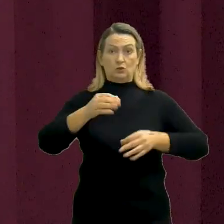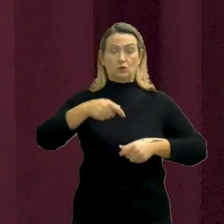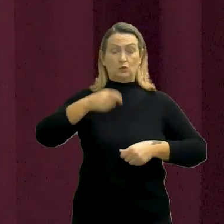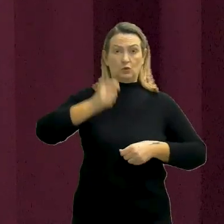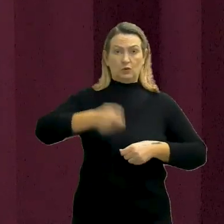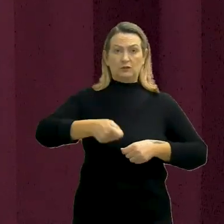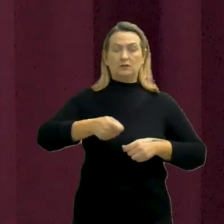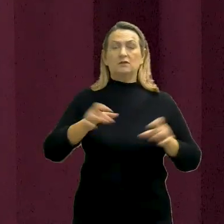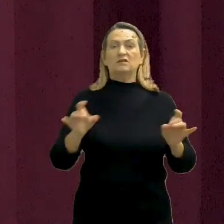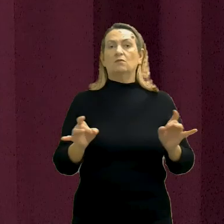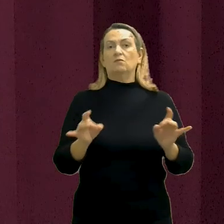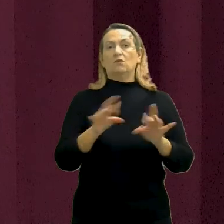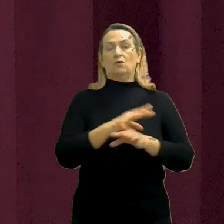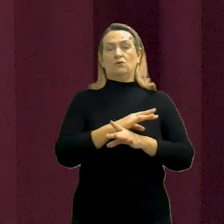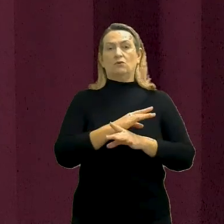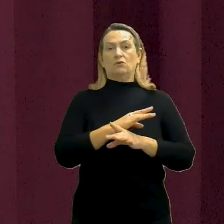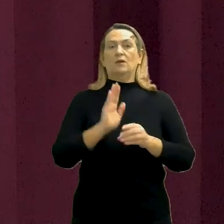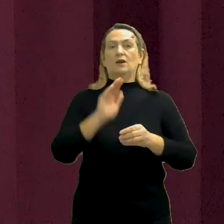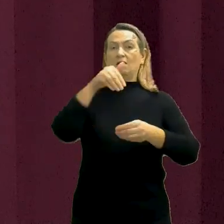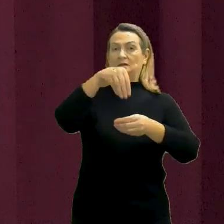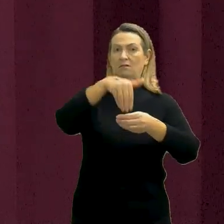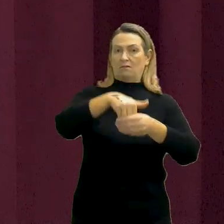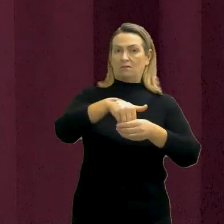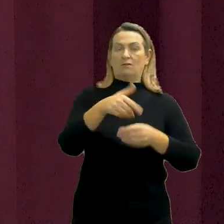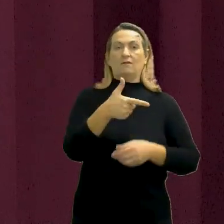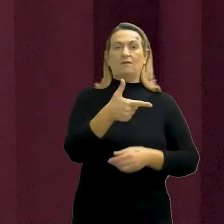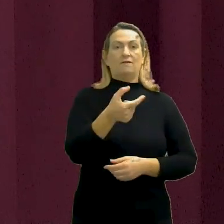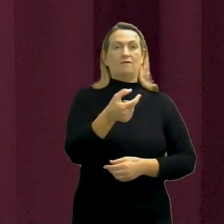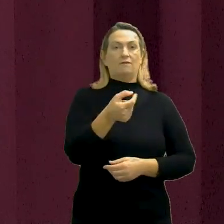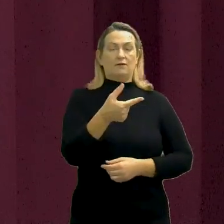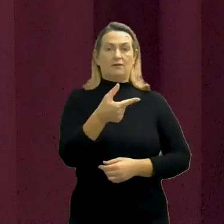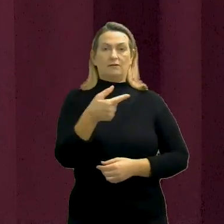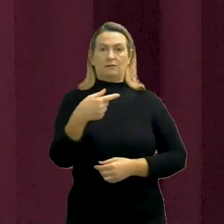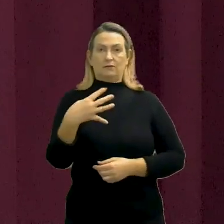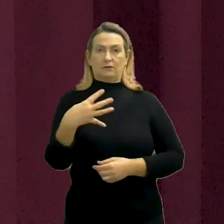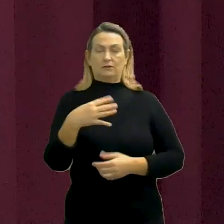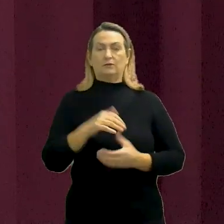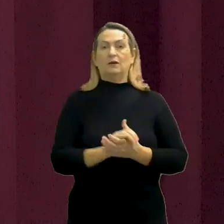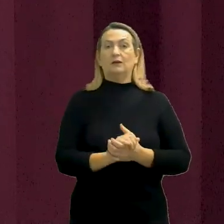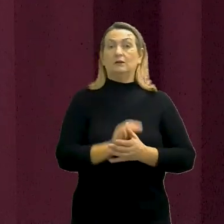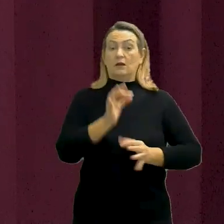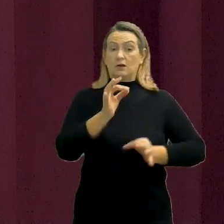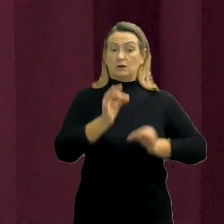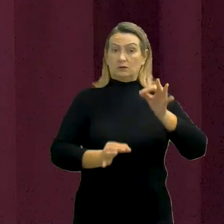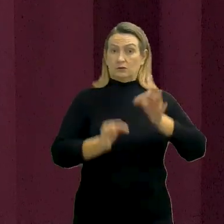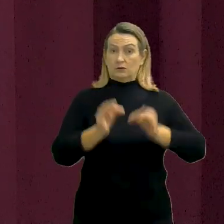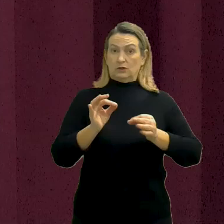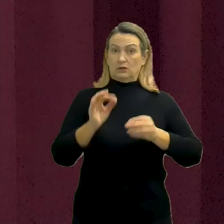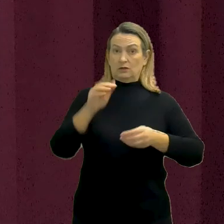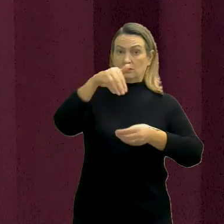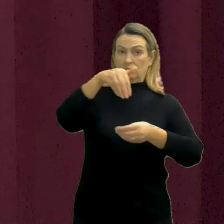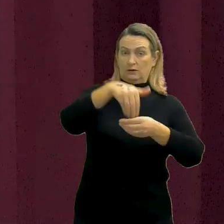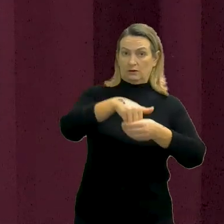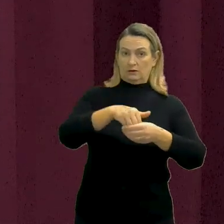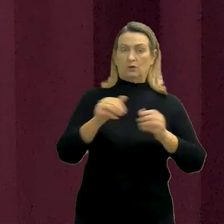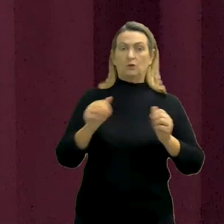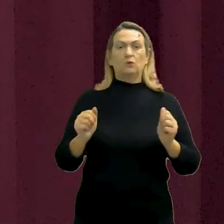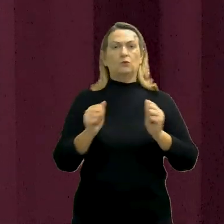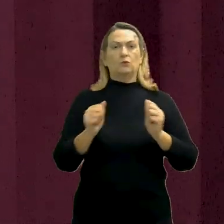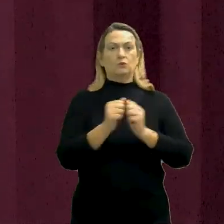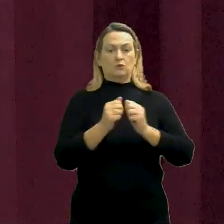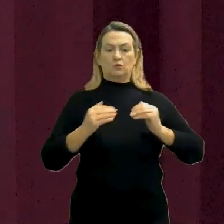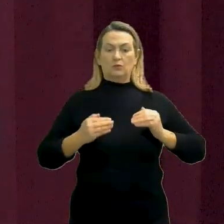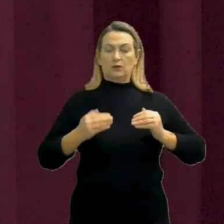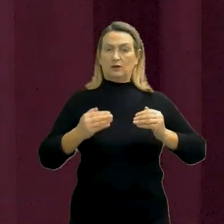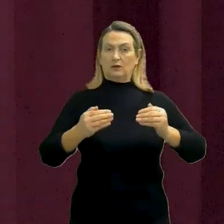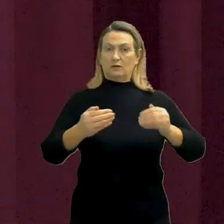2024 e é importante dizer que a justiça eleitoral né junto com o Ministério Público eleitoral